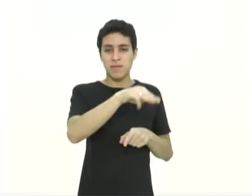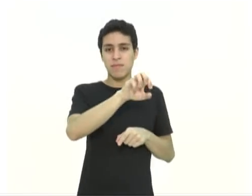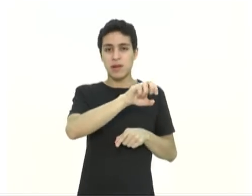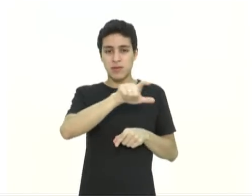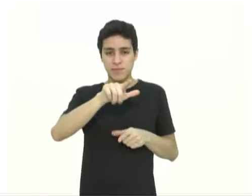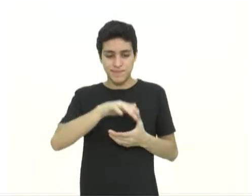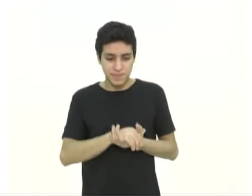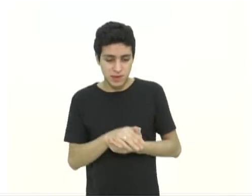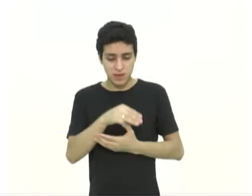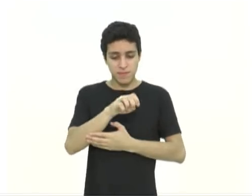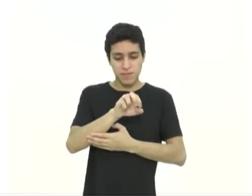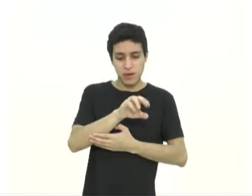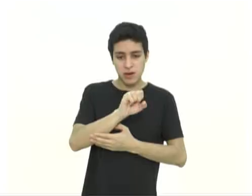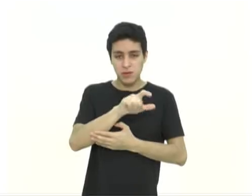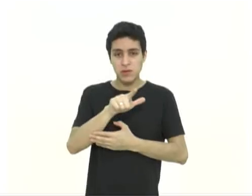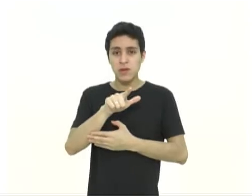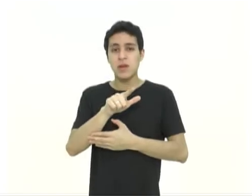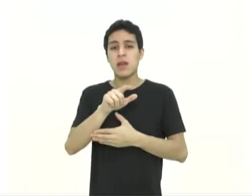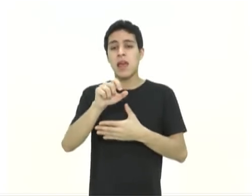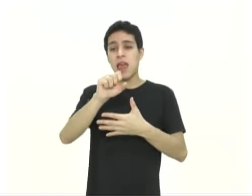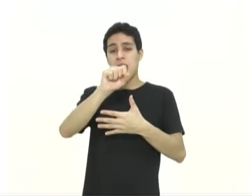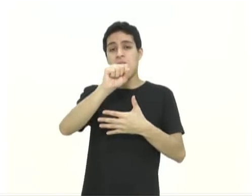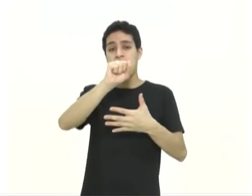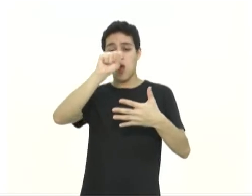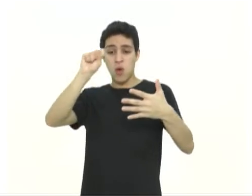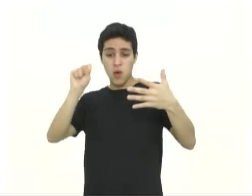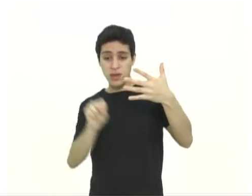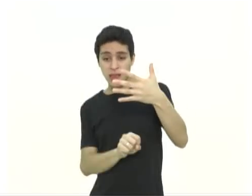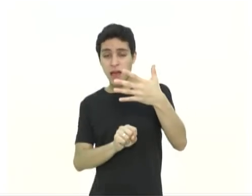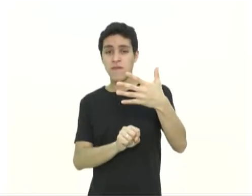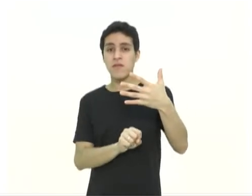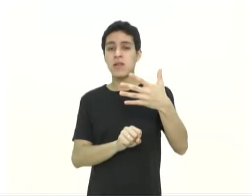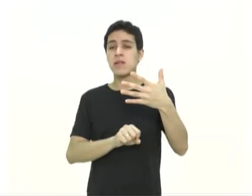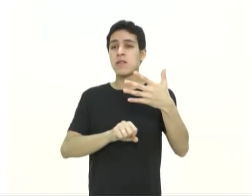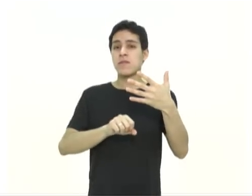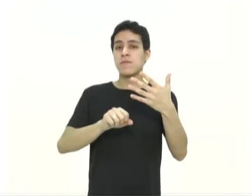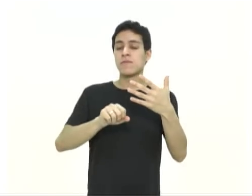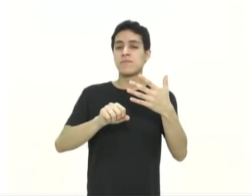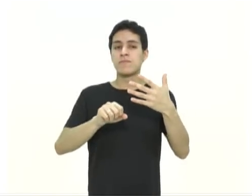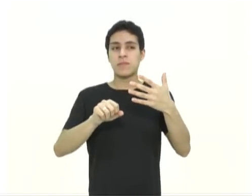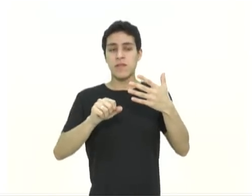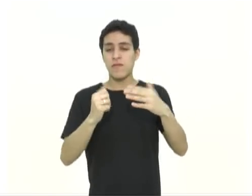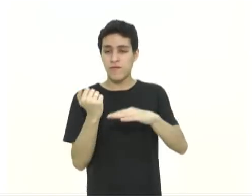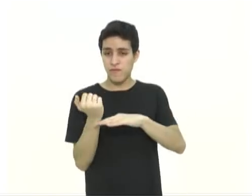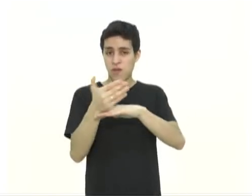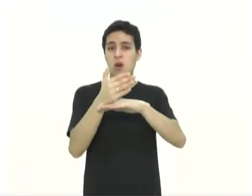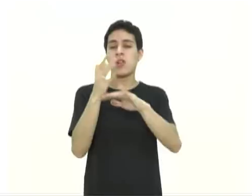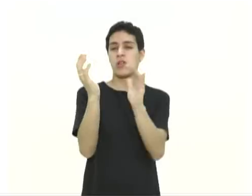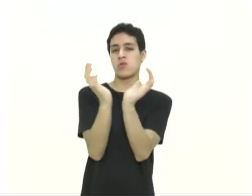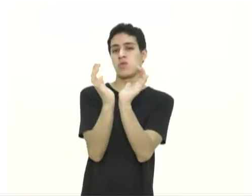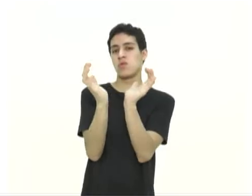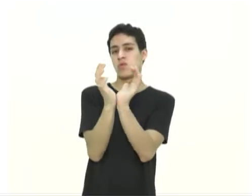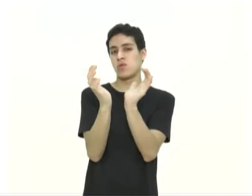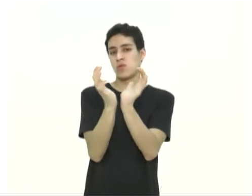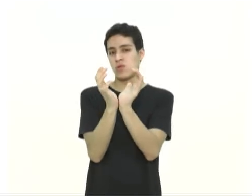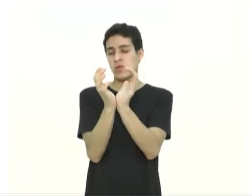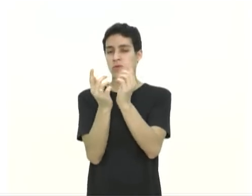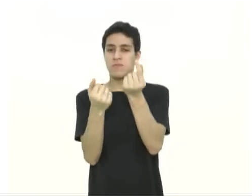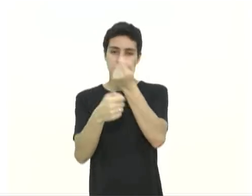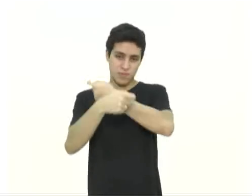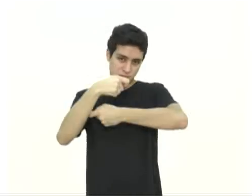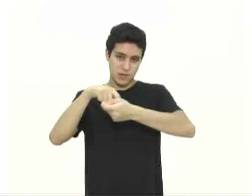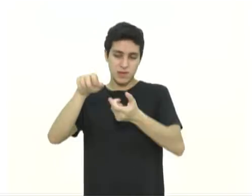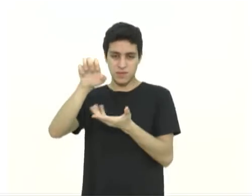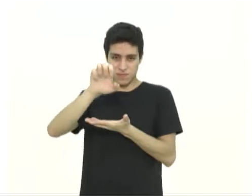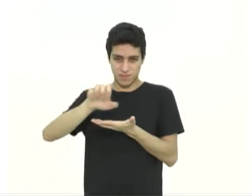por sua vez, nós somos o 8º maior parceiro comercial extra-regional, né? Lógico, fora do bloco, fora da zona econômica